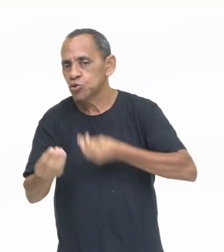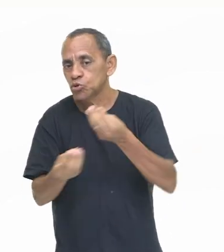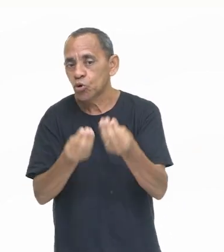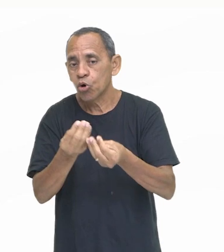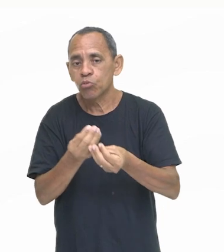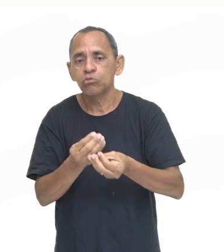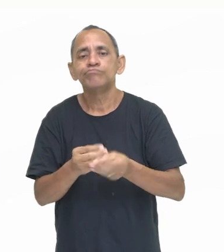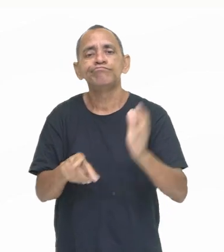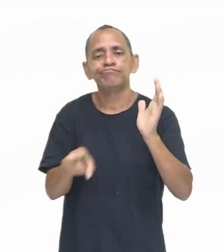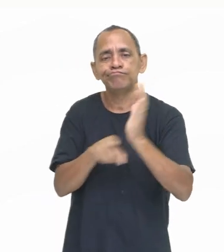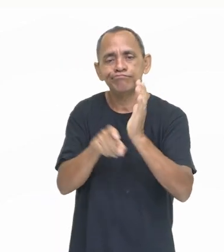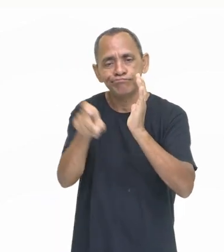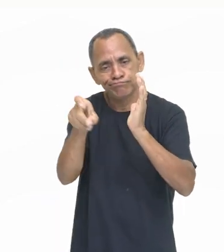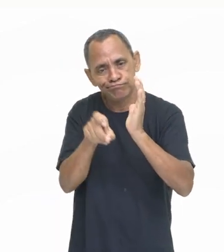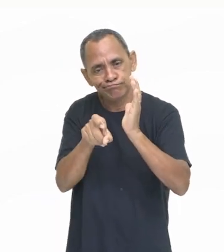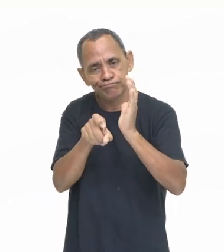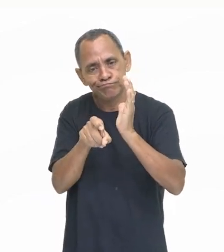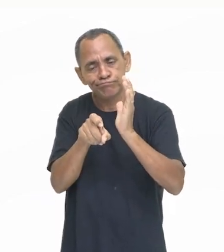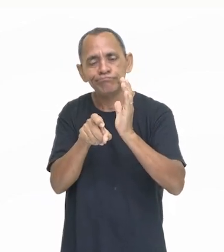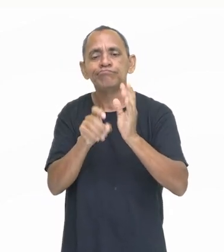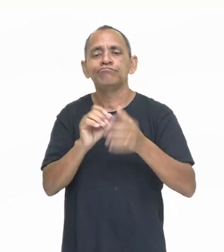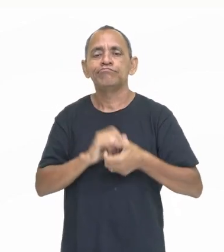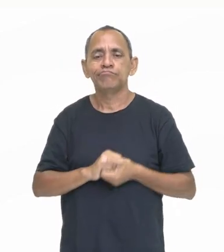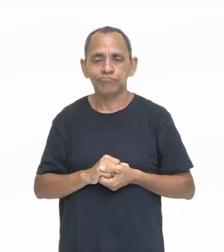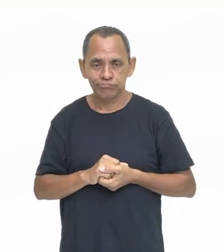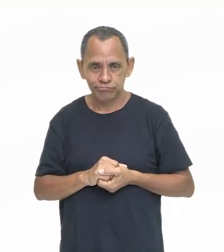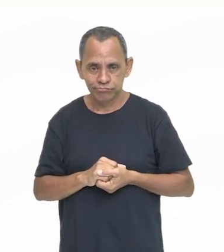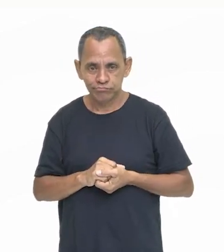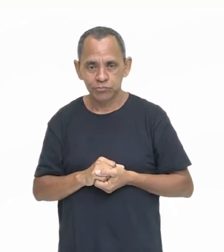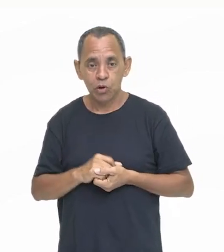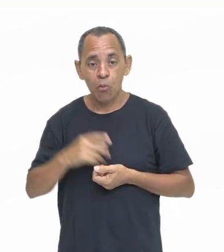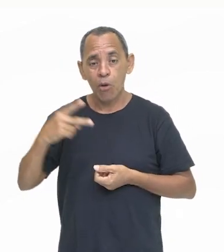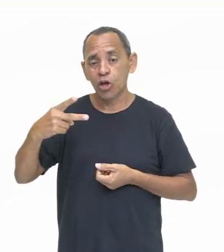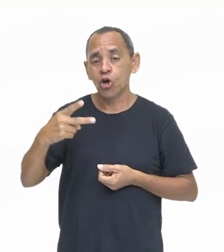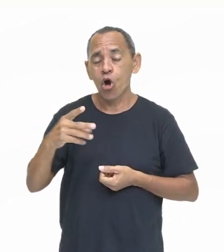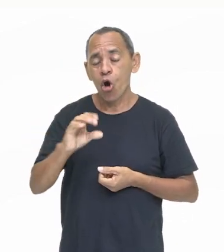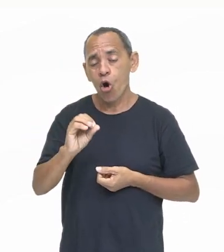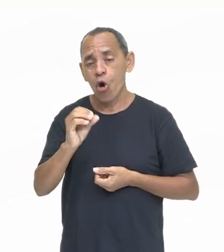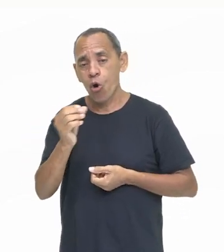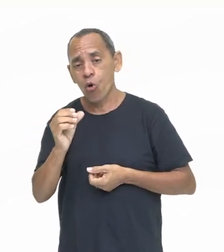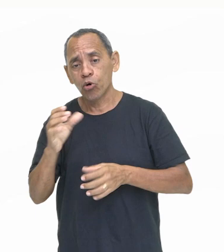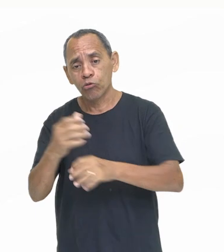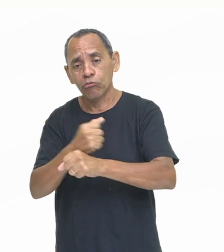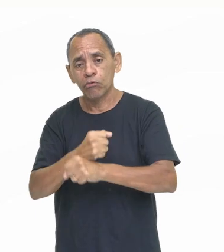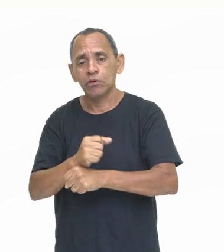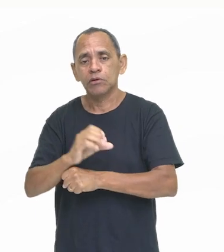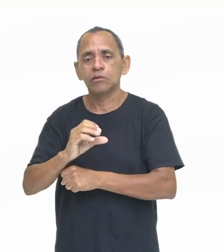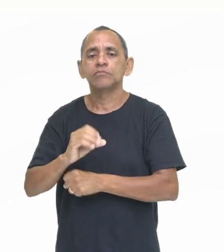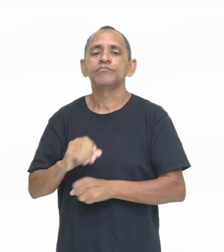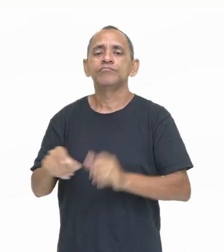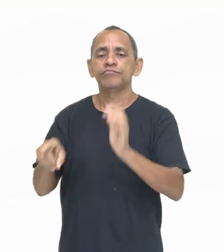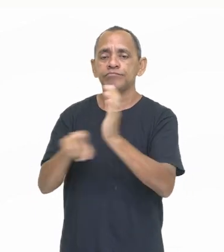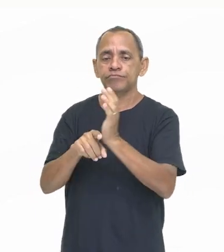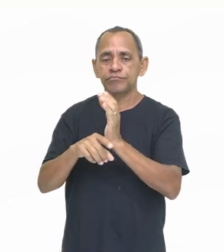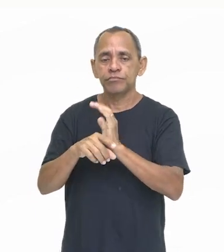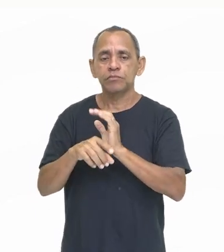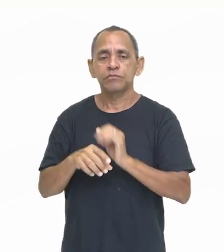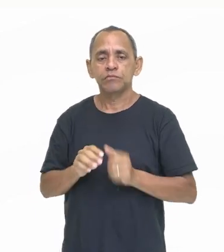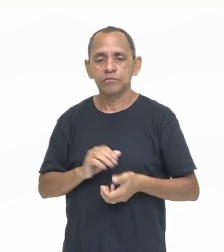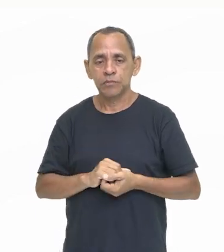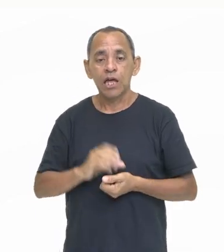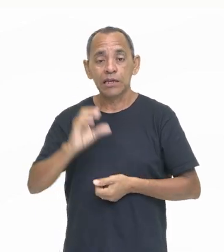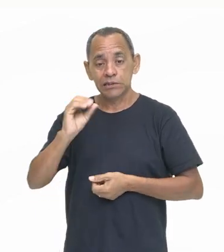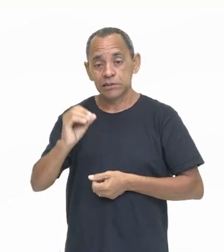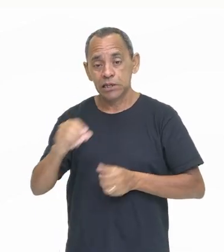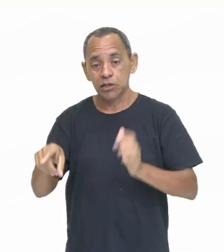que menos x maior ou igual a 0 menos 3. Quando a gente